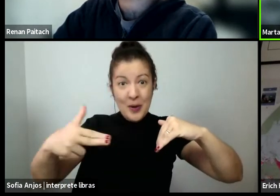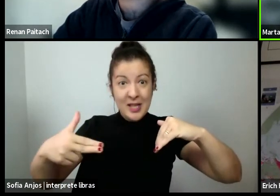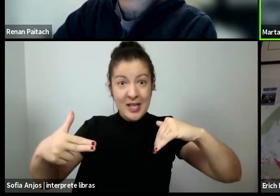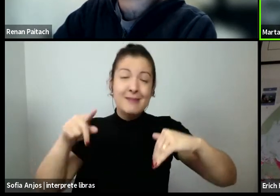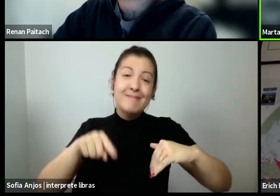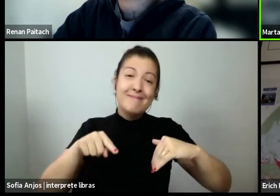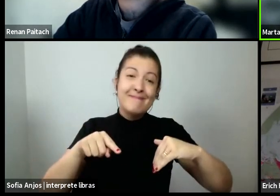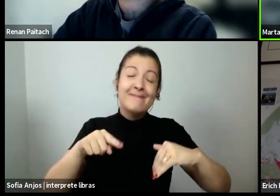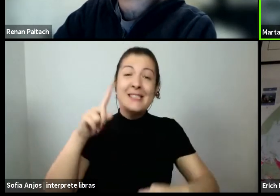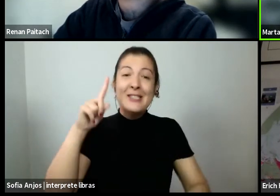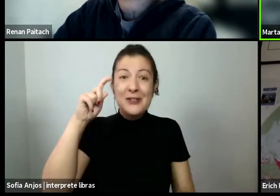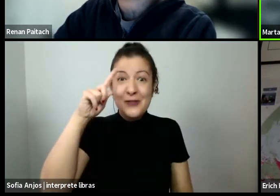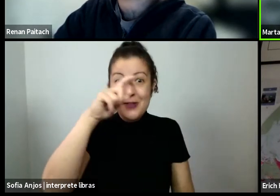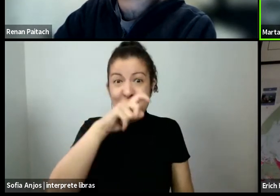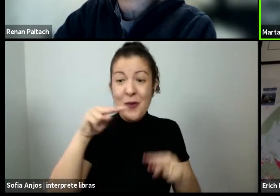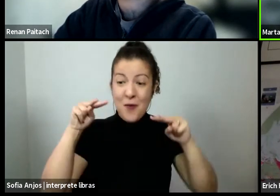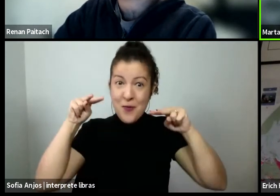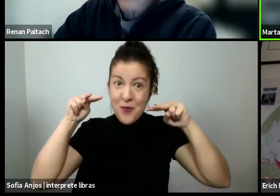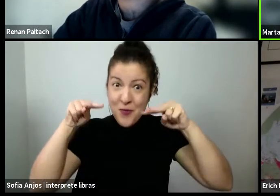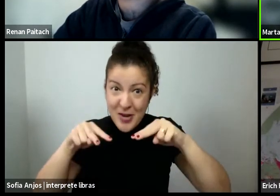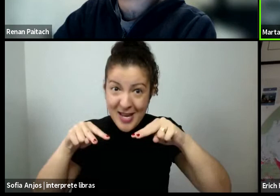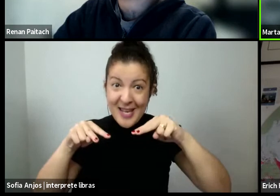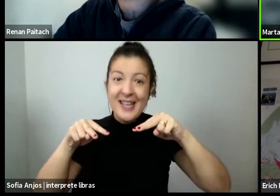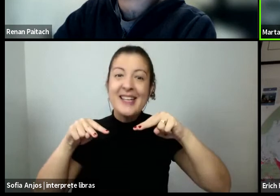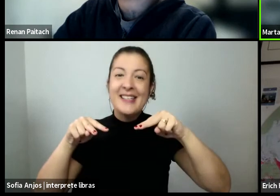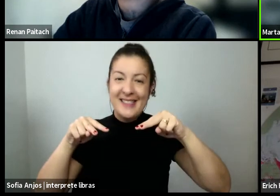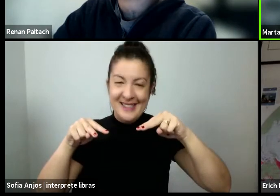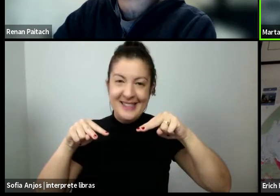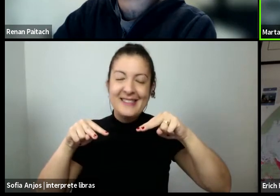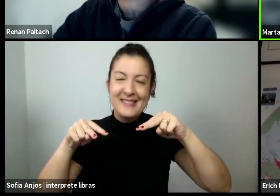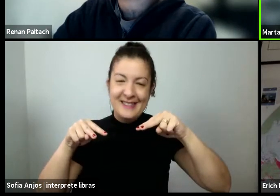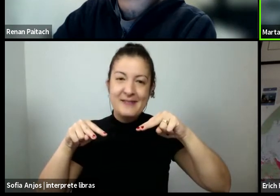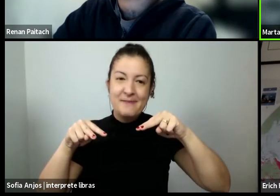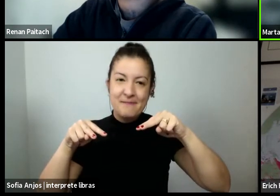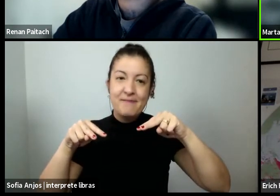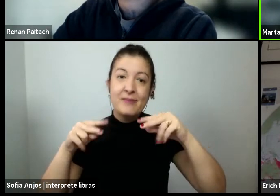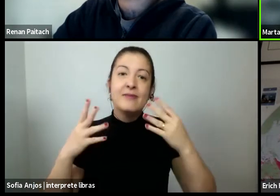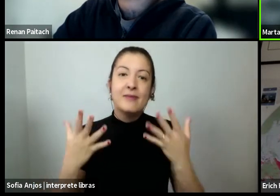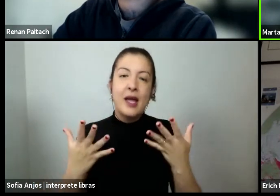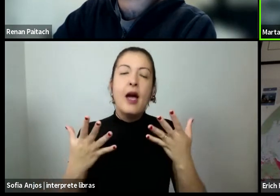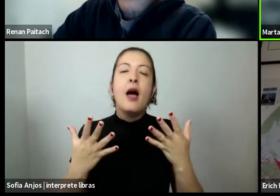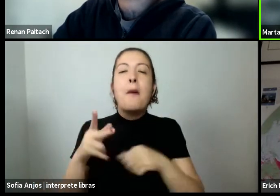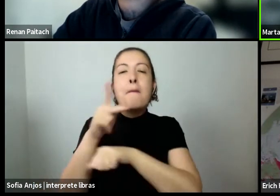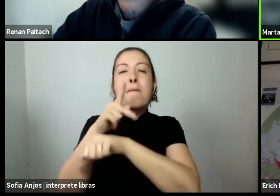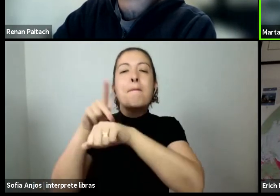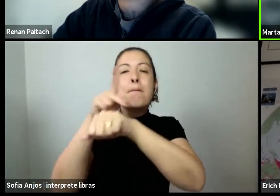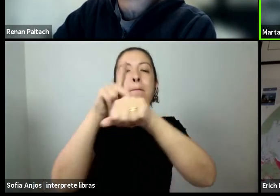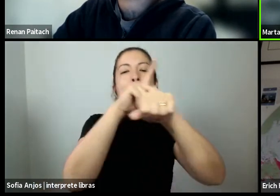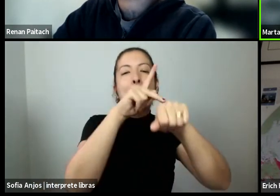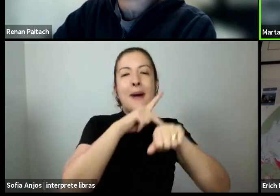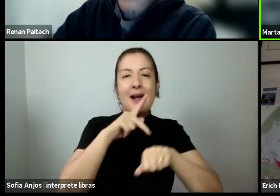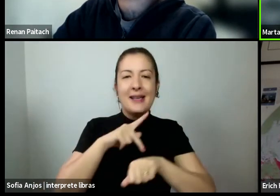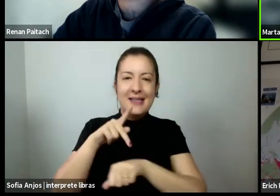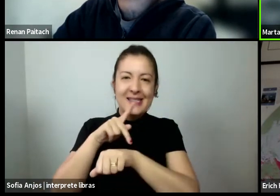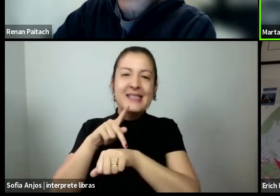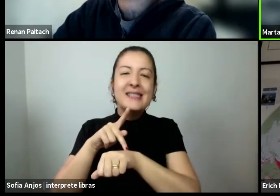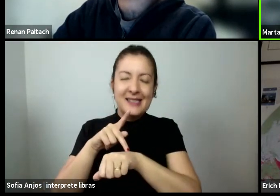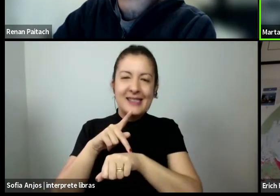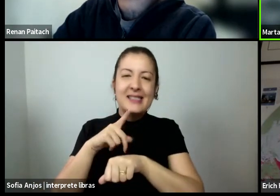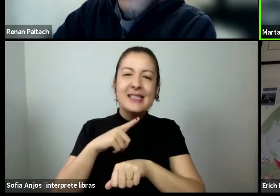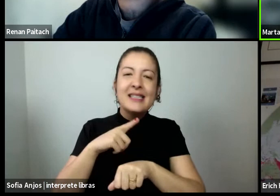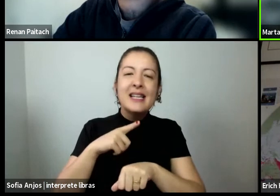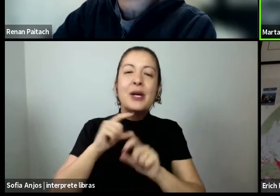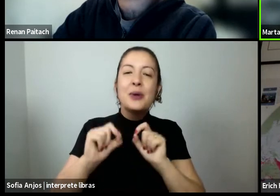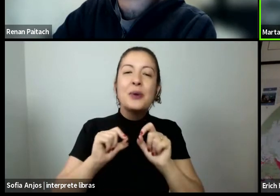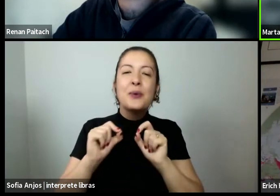observada. E aí nós temos essa situação dos países de ocorrência, né, que incluem comunidades em